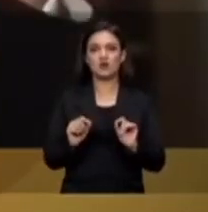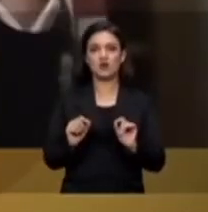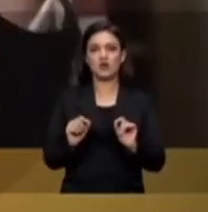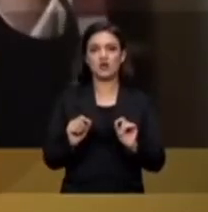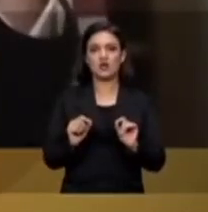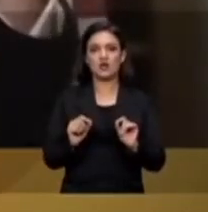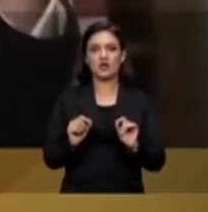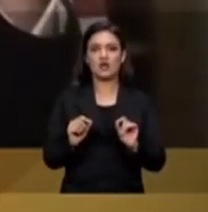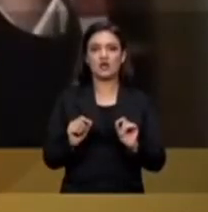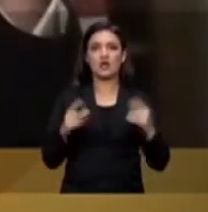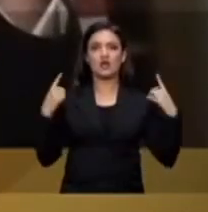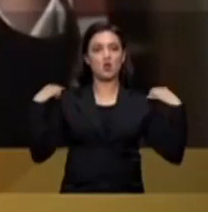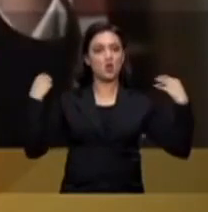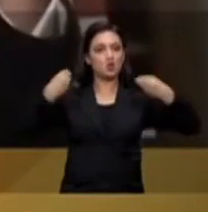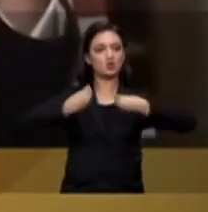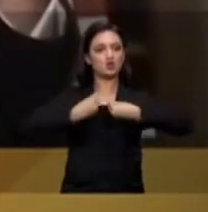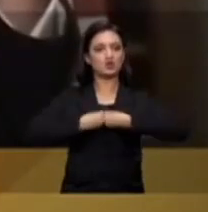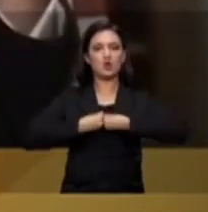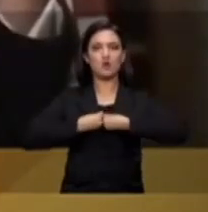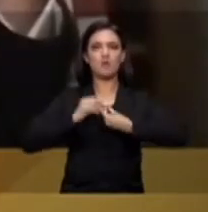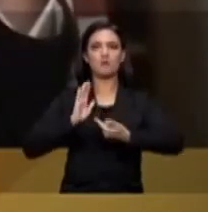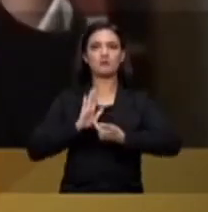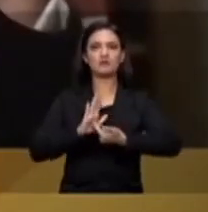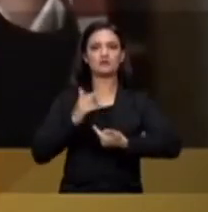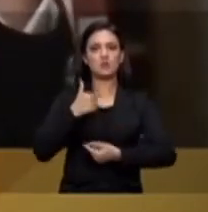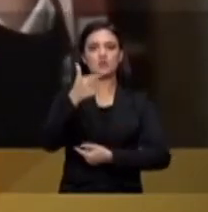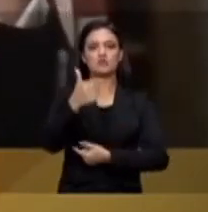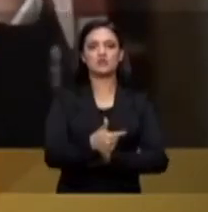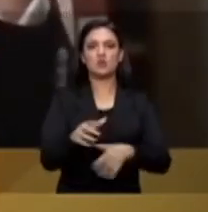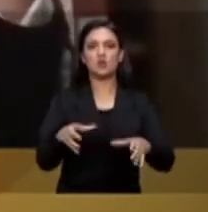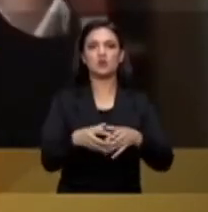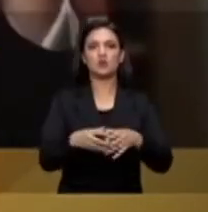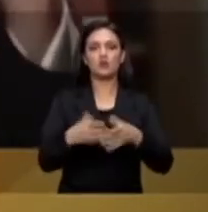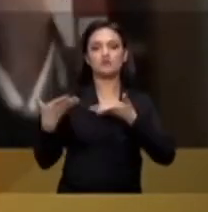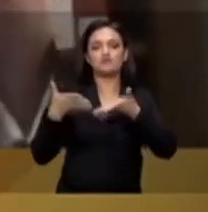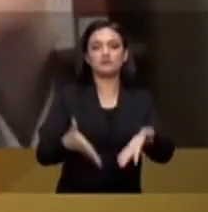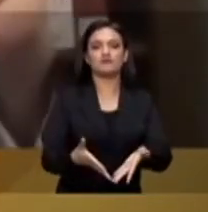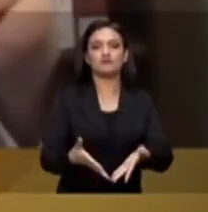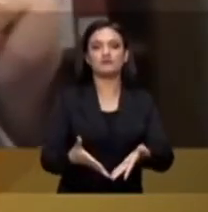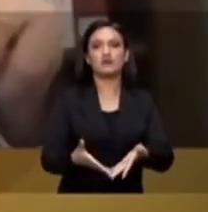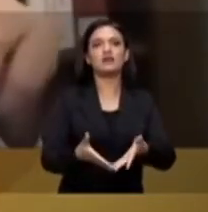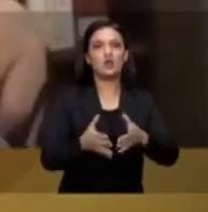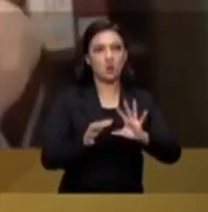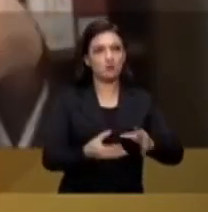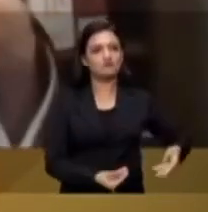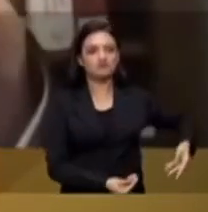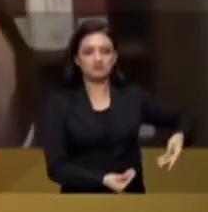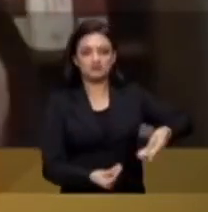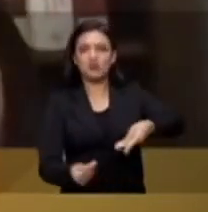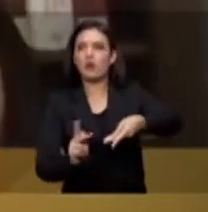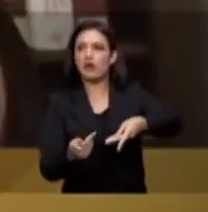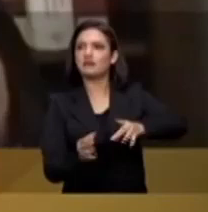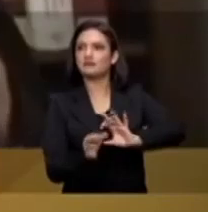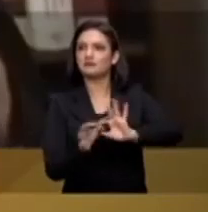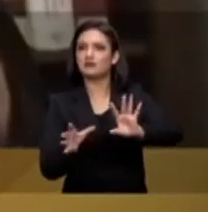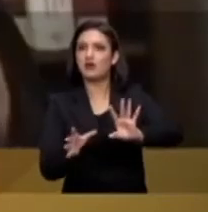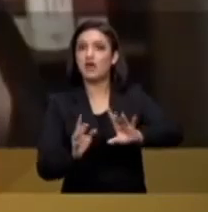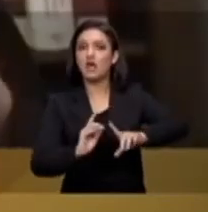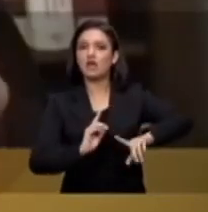da segunda turma, ou seja, quando ele concedeu a ordem. Depois, estes